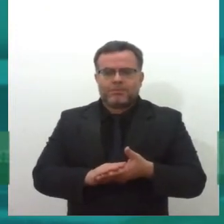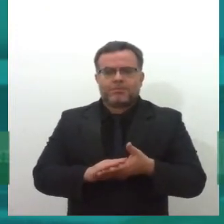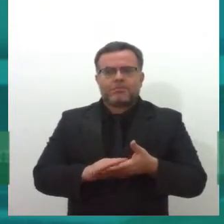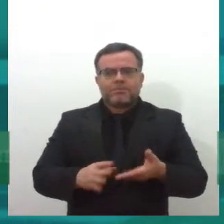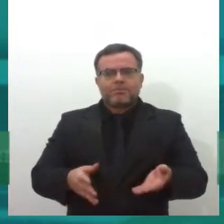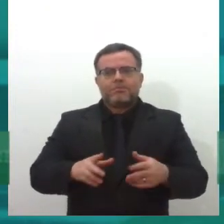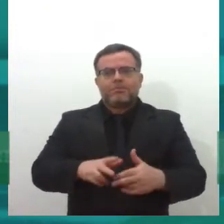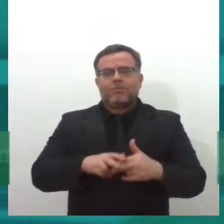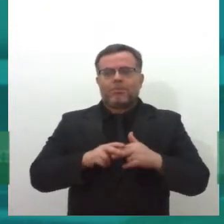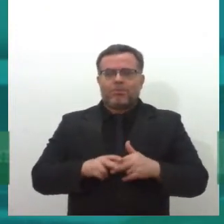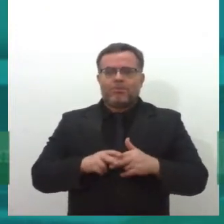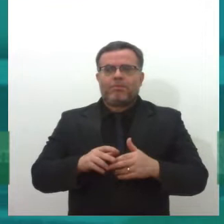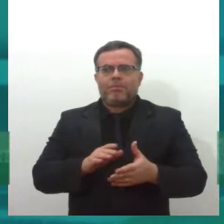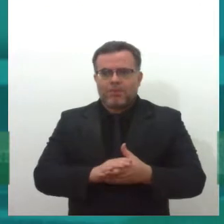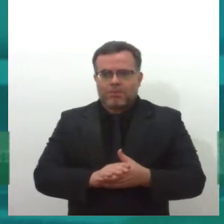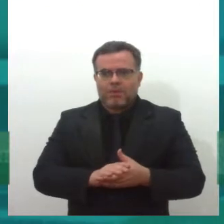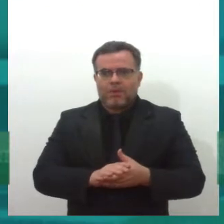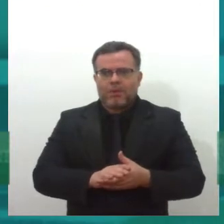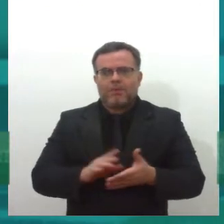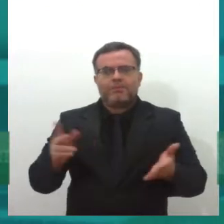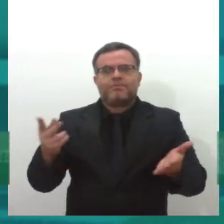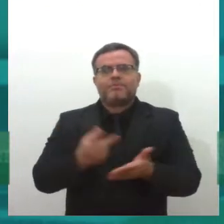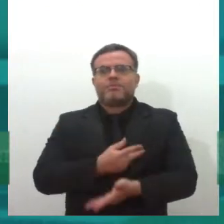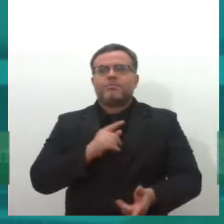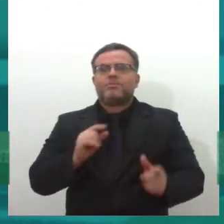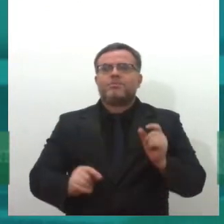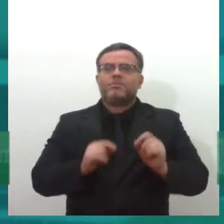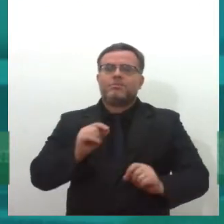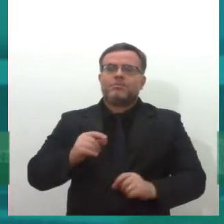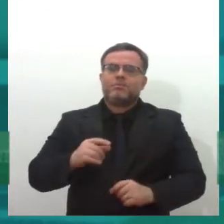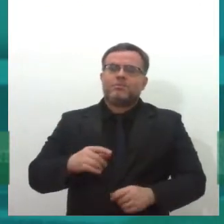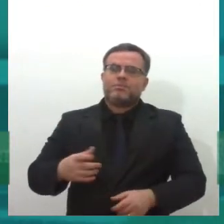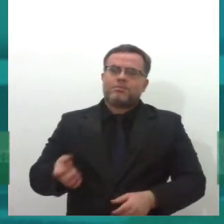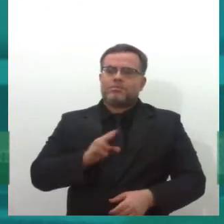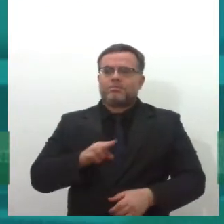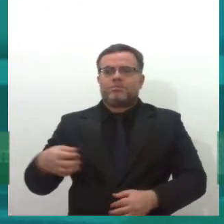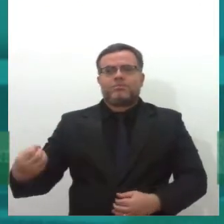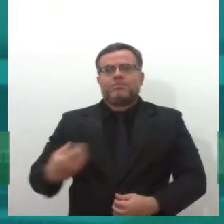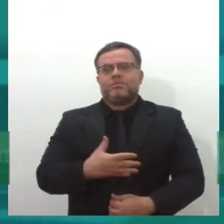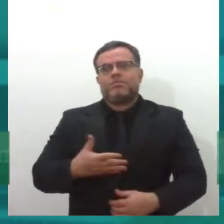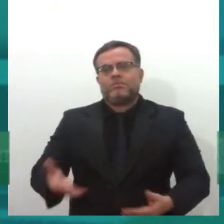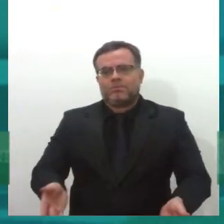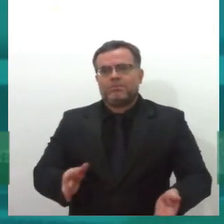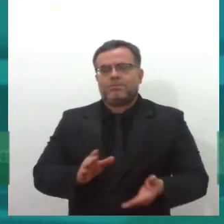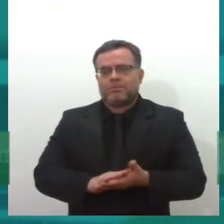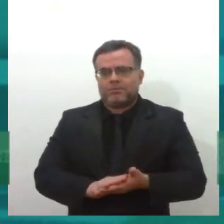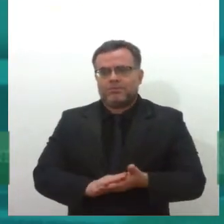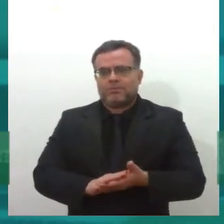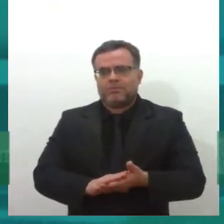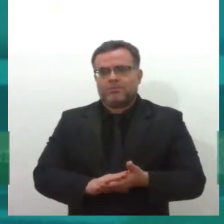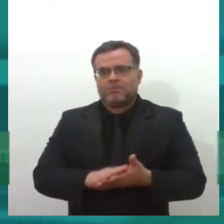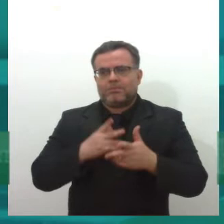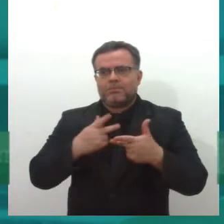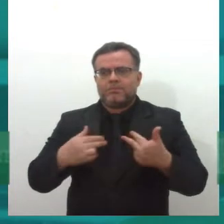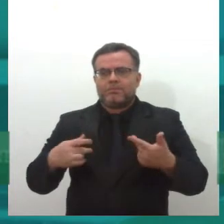combustível. Isso fez com que novos players entrassem no mercado, a